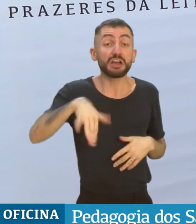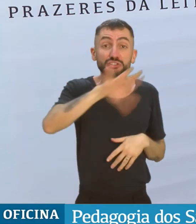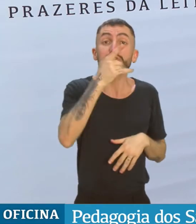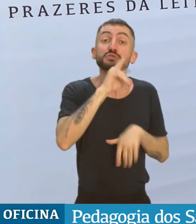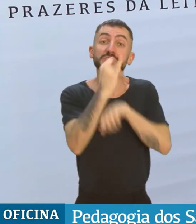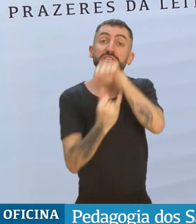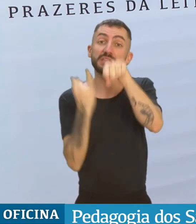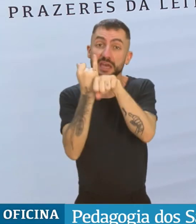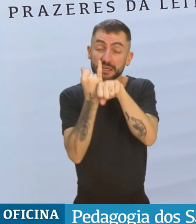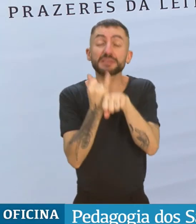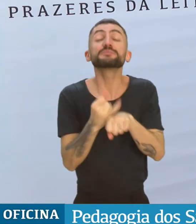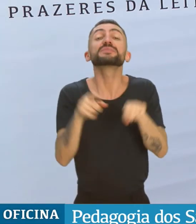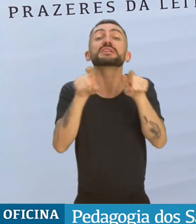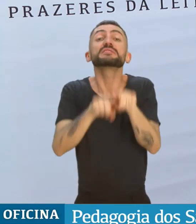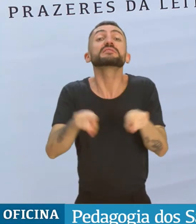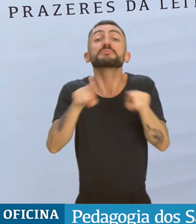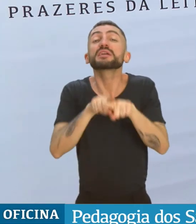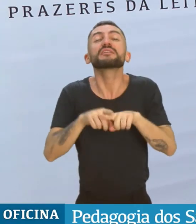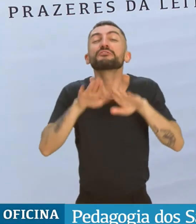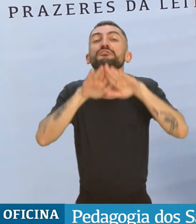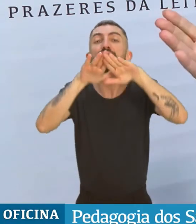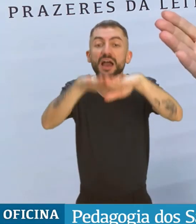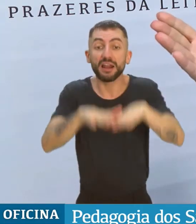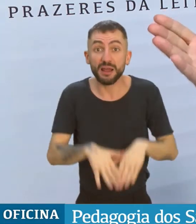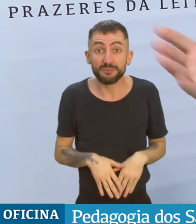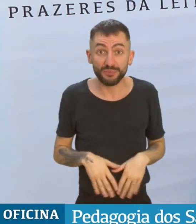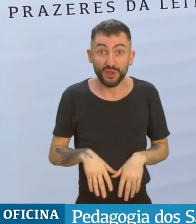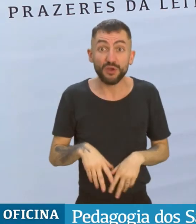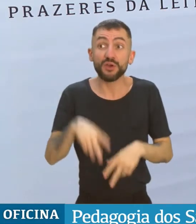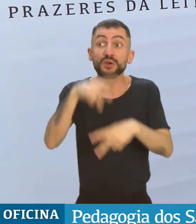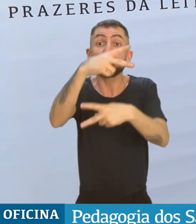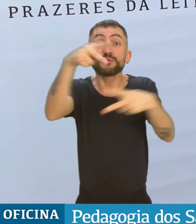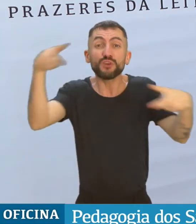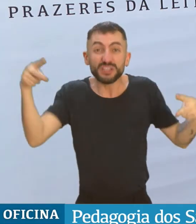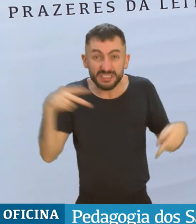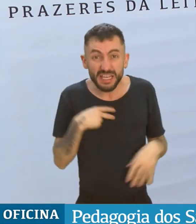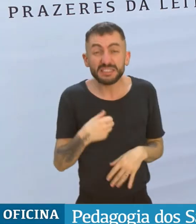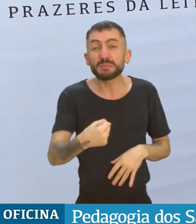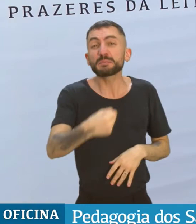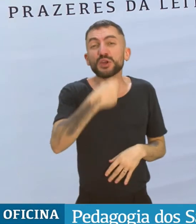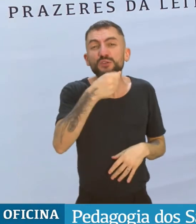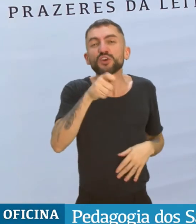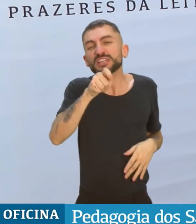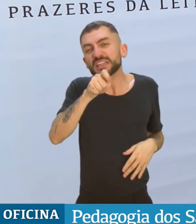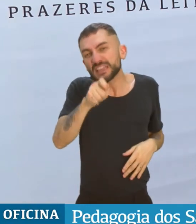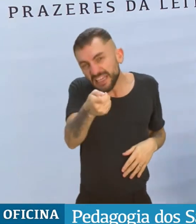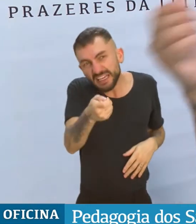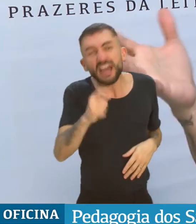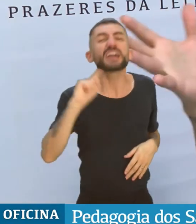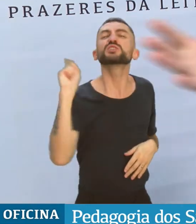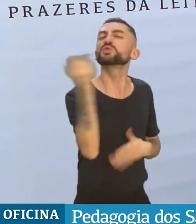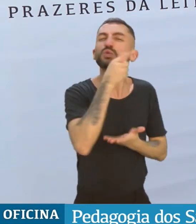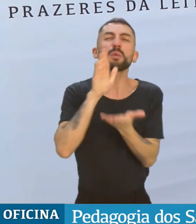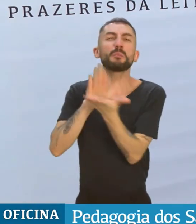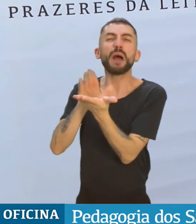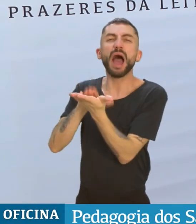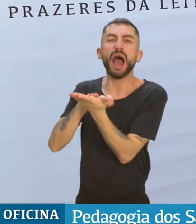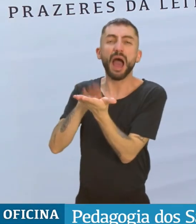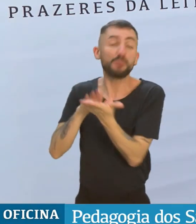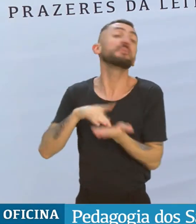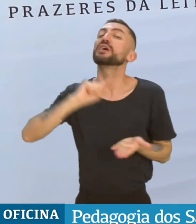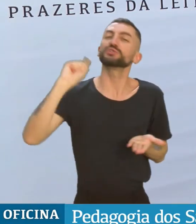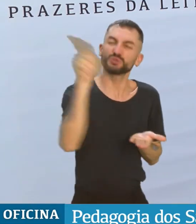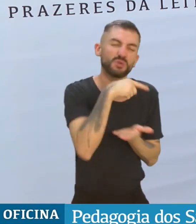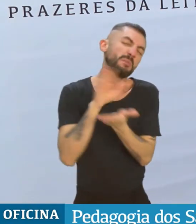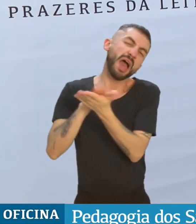a gente fala, pessoal, agora abram os microfones, muitas palmas para o Luan. E aí todo mundo abre o microfone e